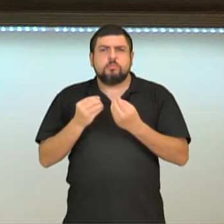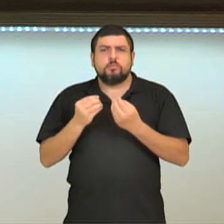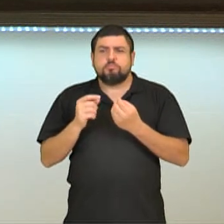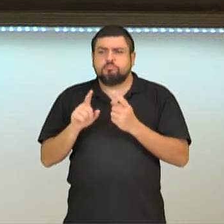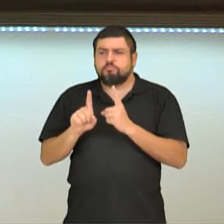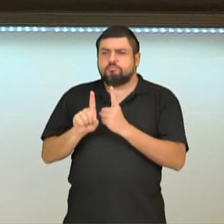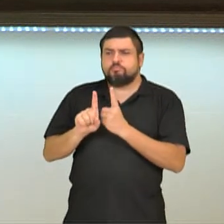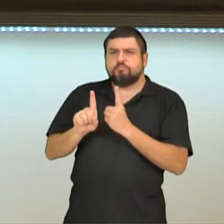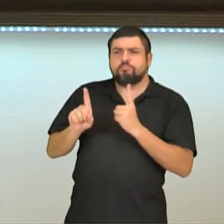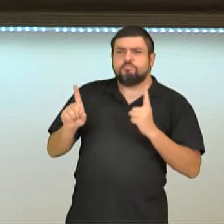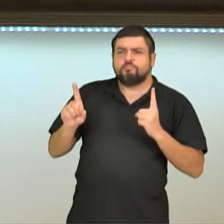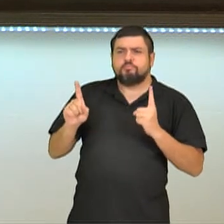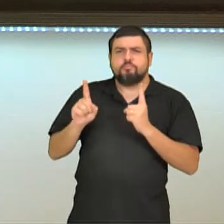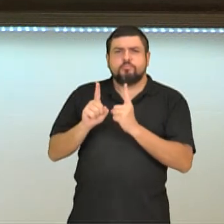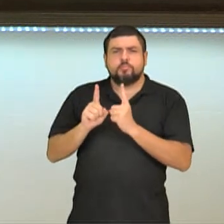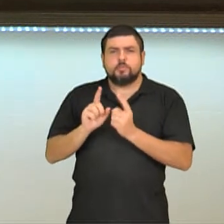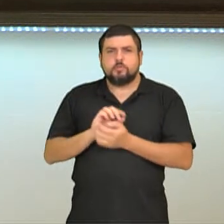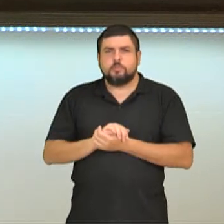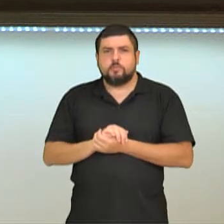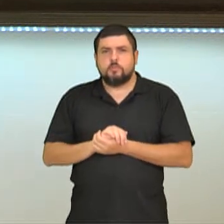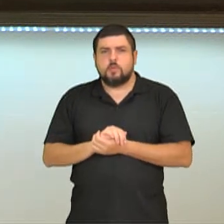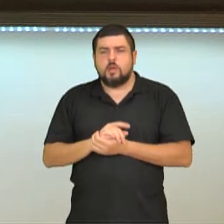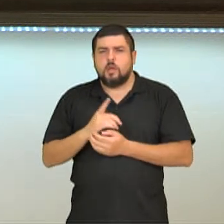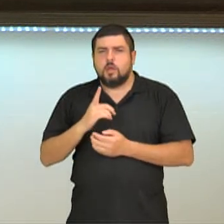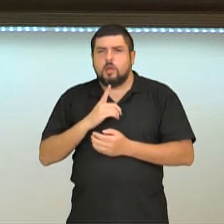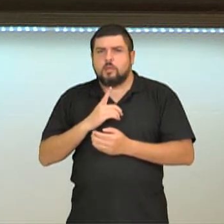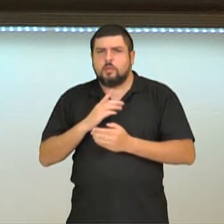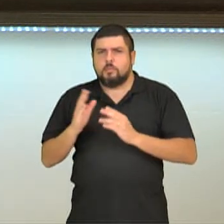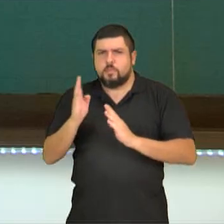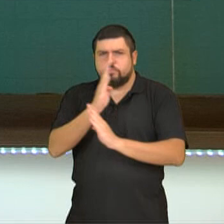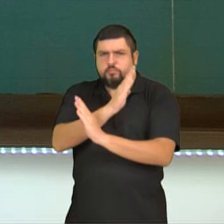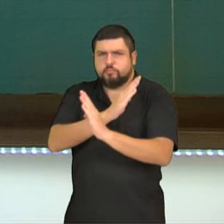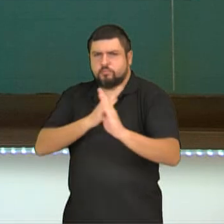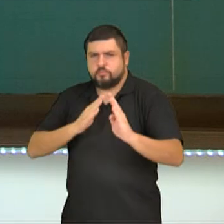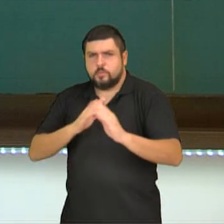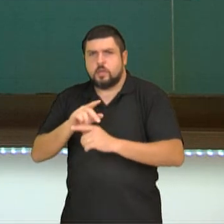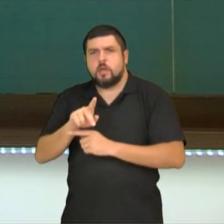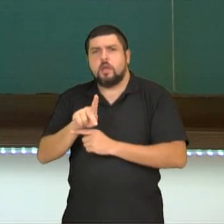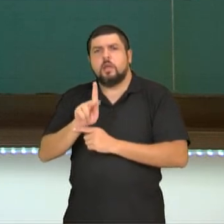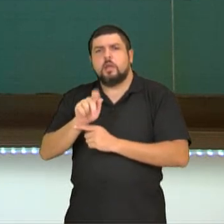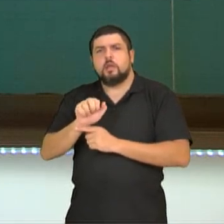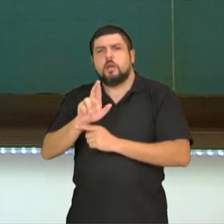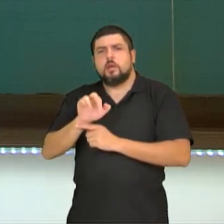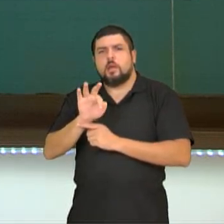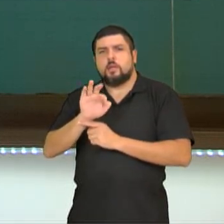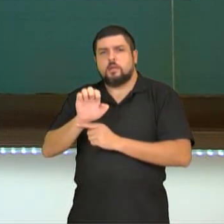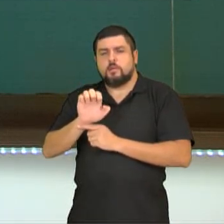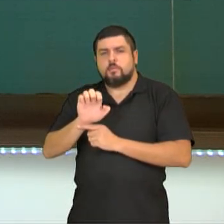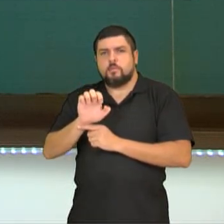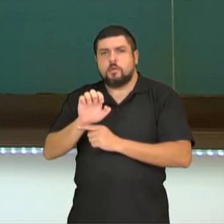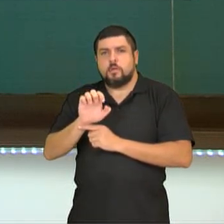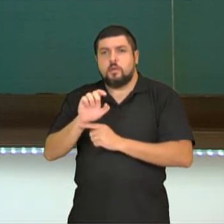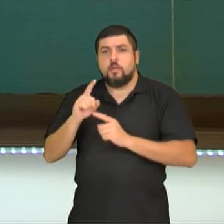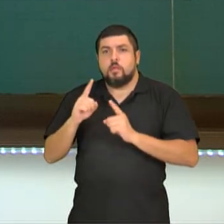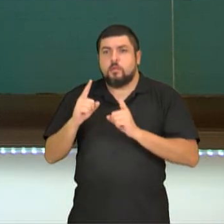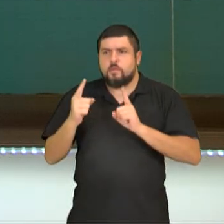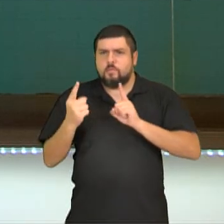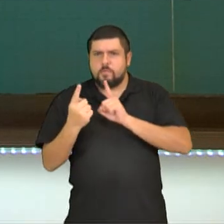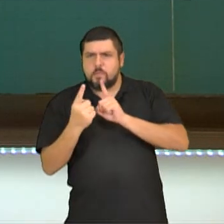professora falou no começo? Aí a gente tem o karatê, em que você não fica o tempo inteiro agarrado, mas você tem que se aproximar para